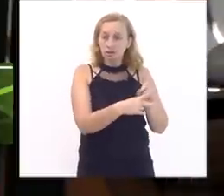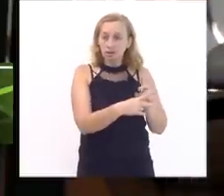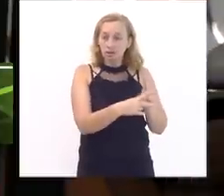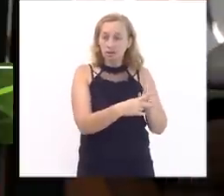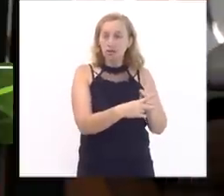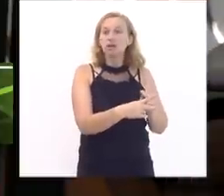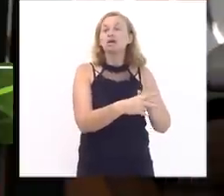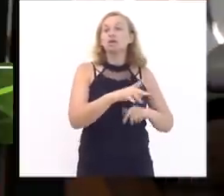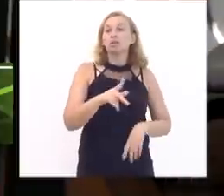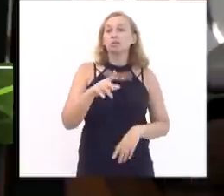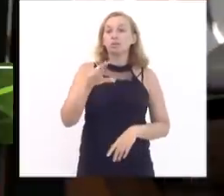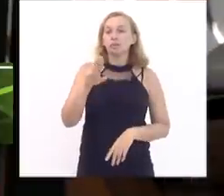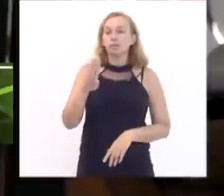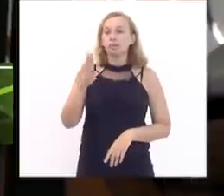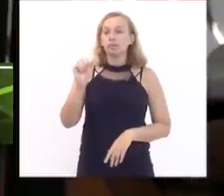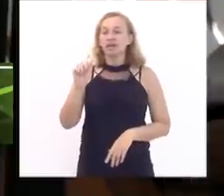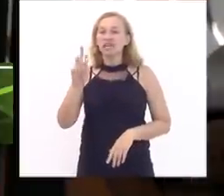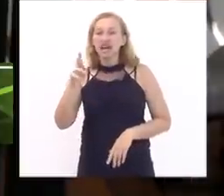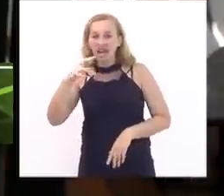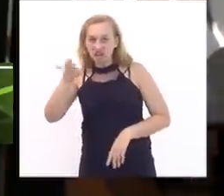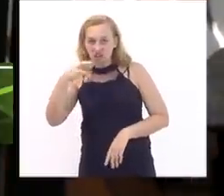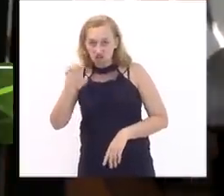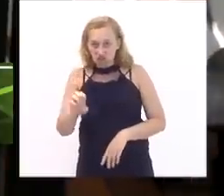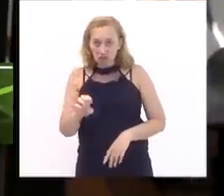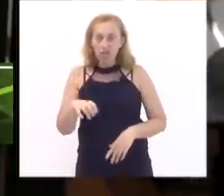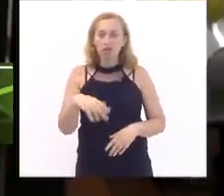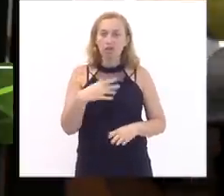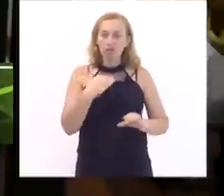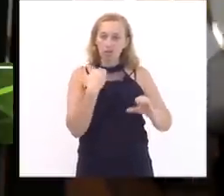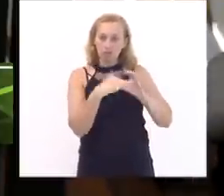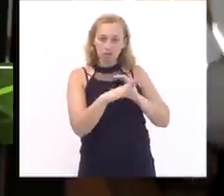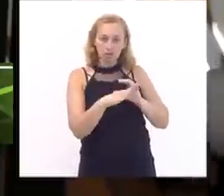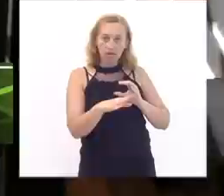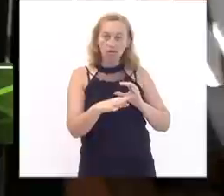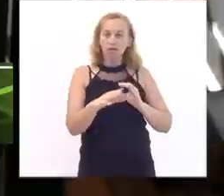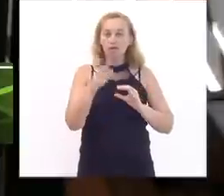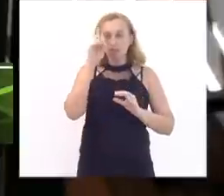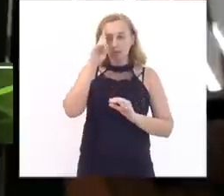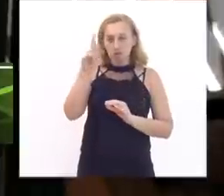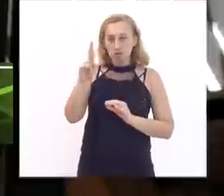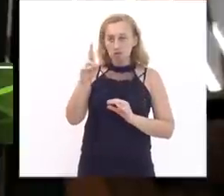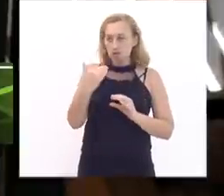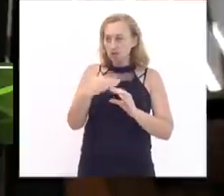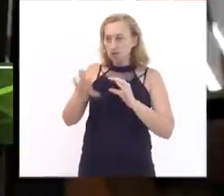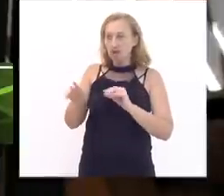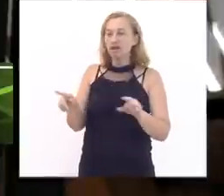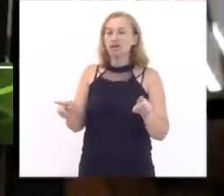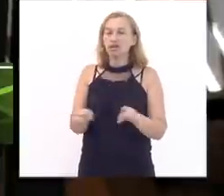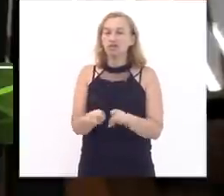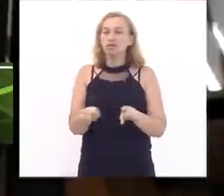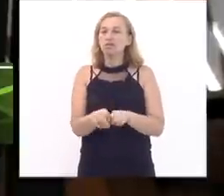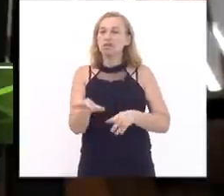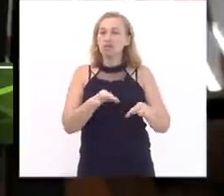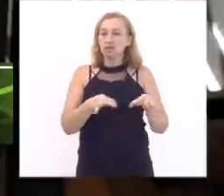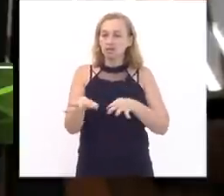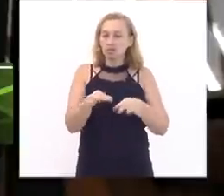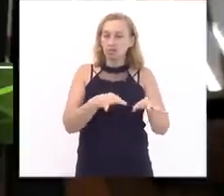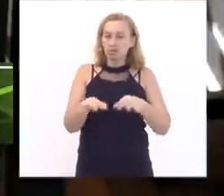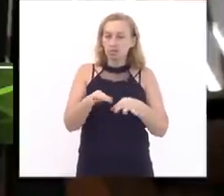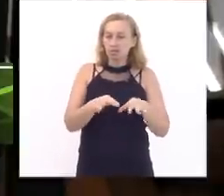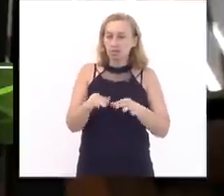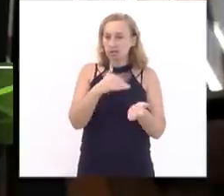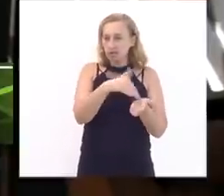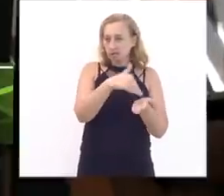Eu oficiei para Vossa Excelência, para Vossa Excelência mandar para a Secretaria de Planejamento. Então, eu pediria a Vossa